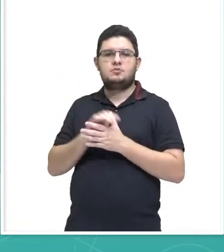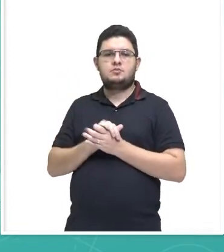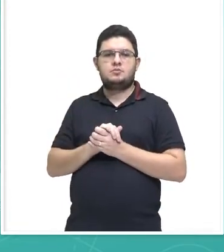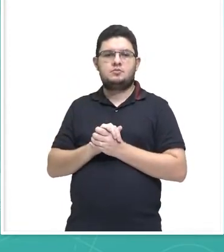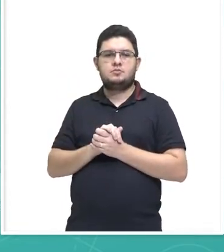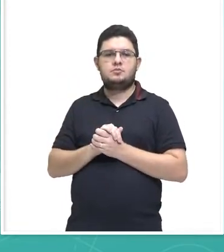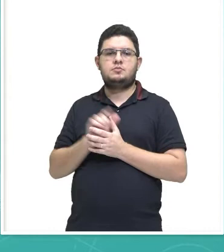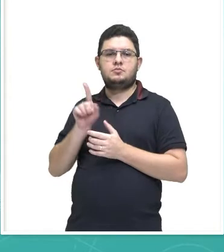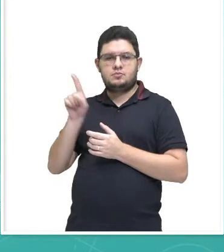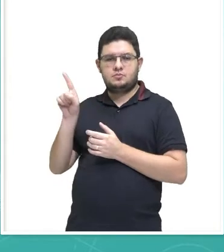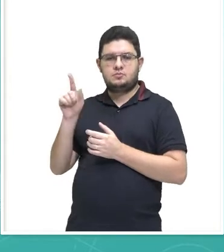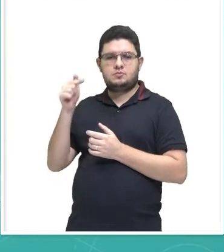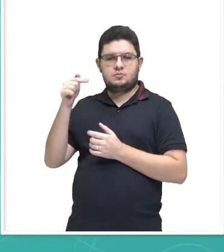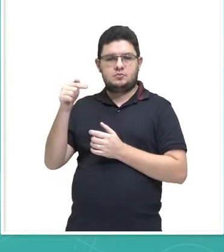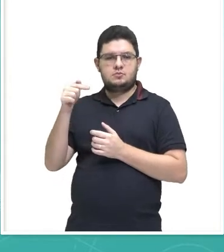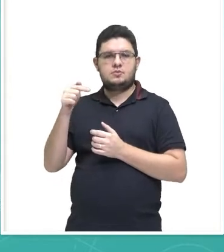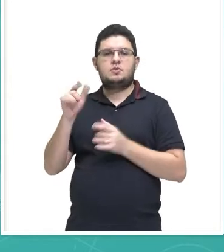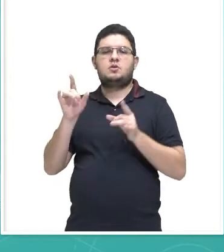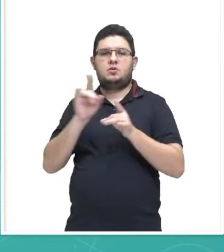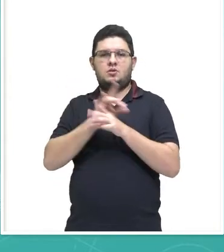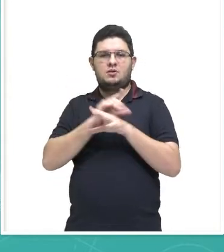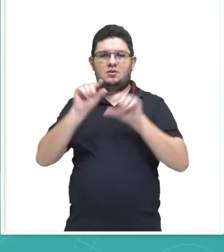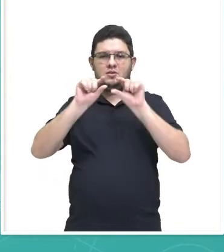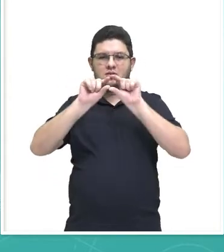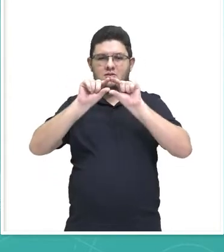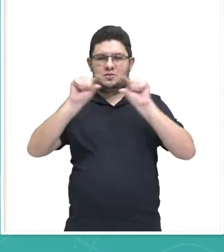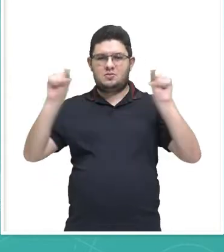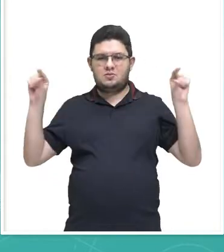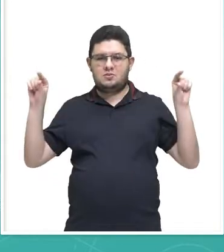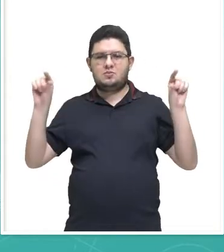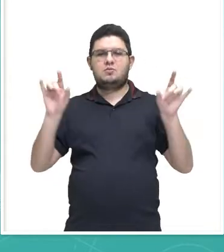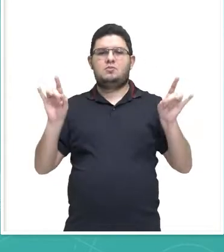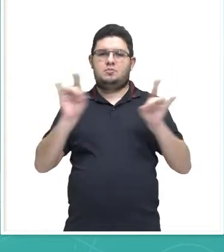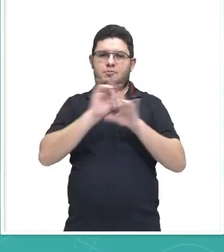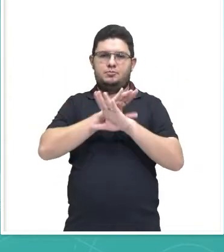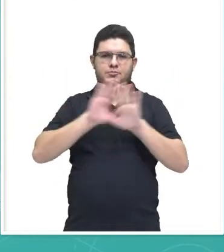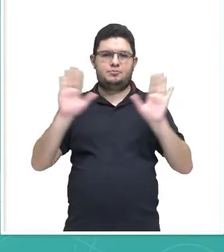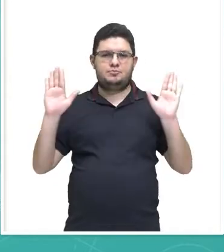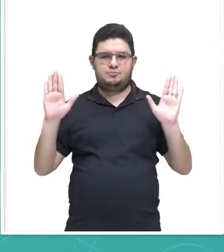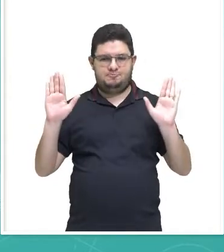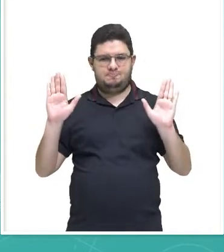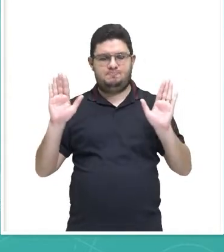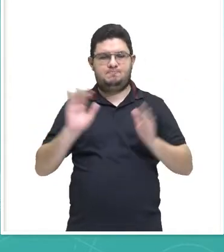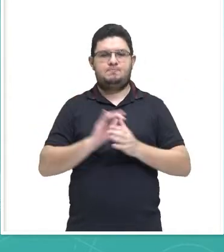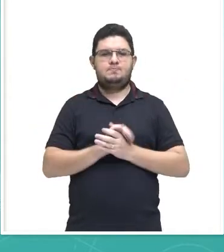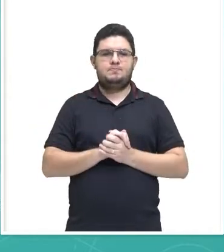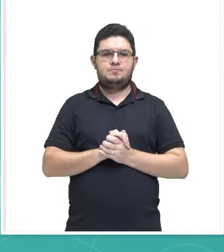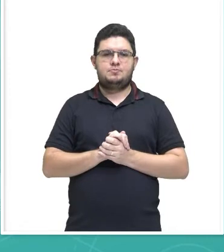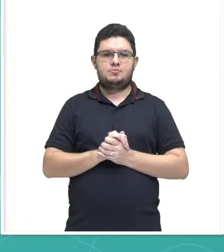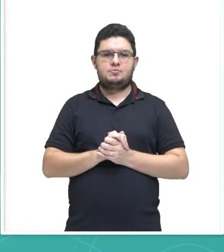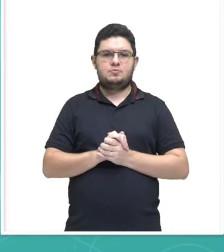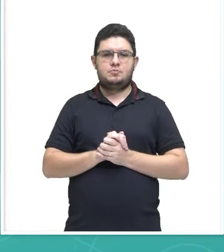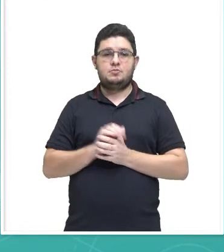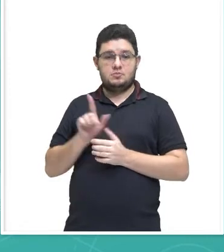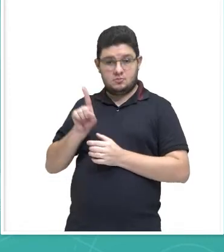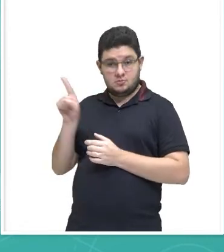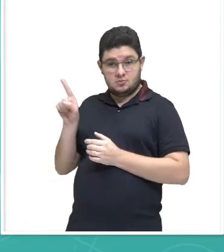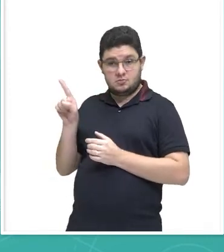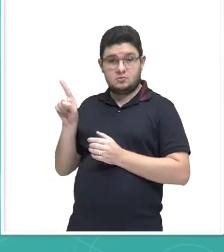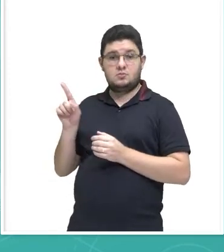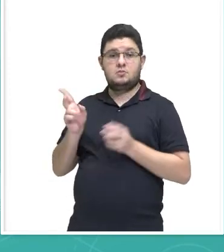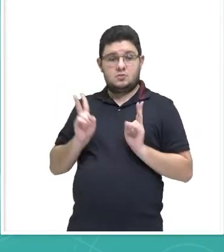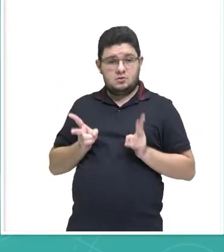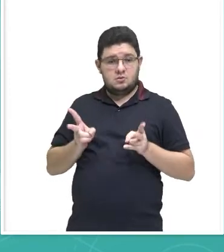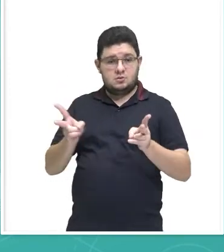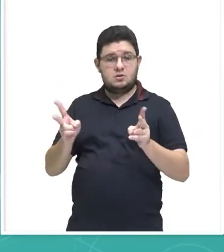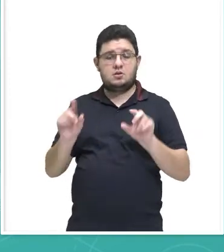7 aqui. Então, a gente já viu ó, que a primeira linha nós já formamos. E assim vai em todas as outras